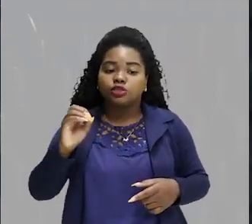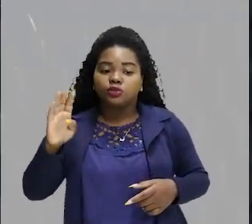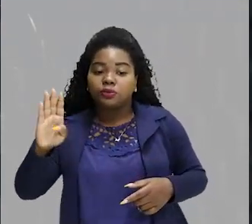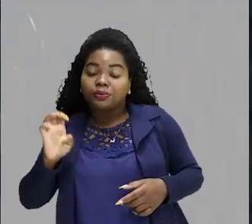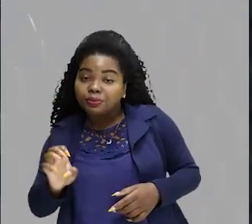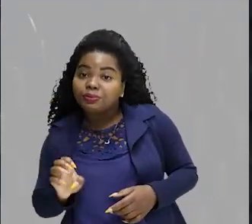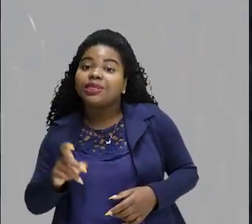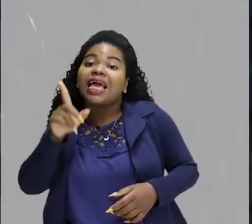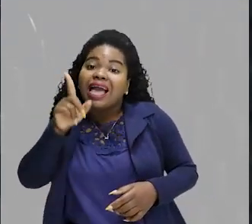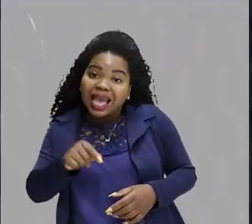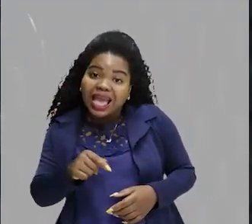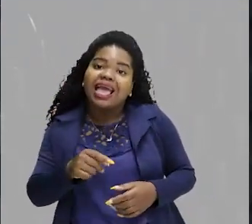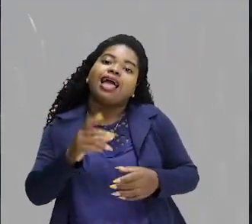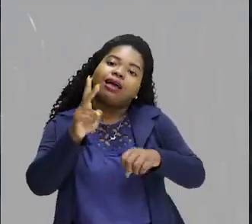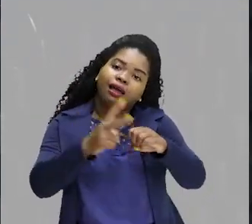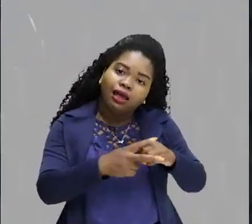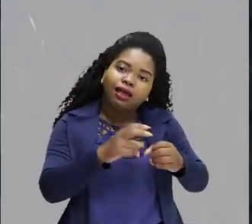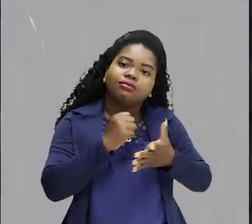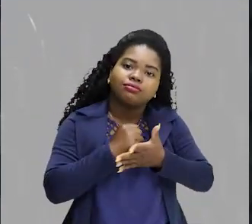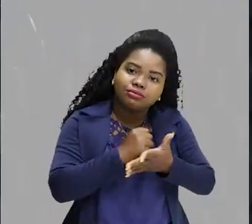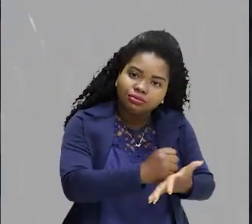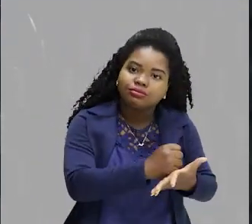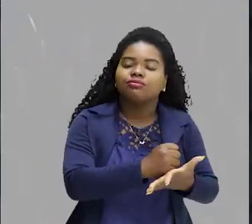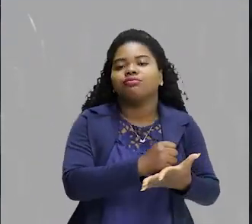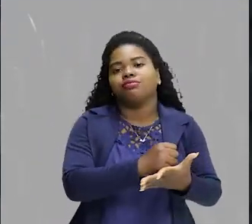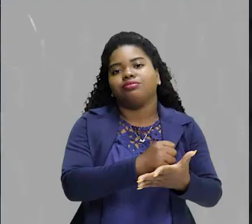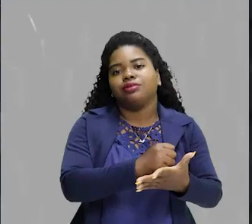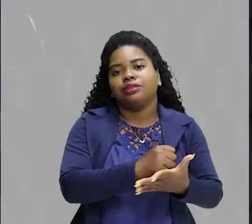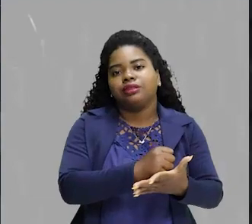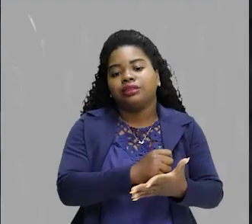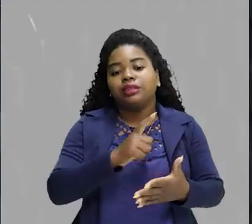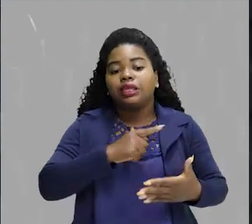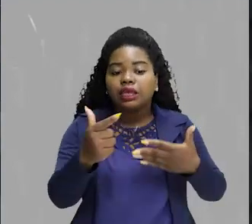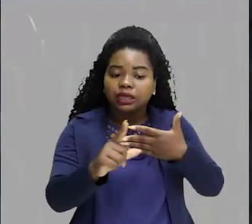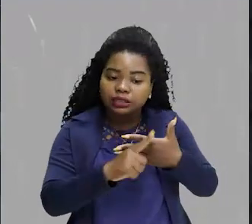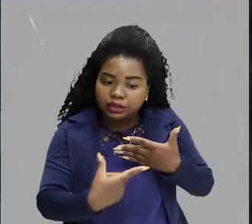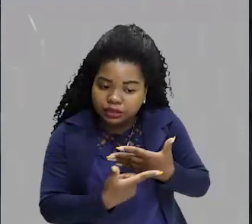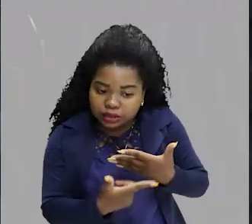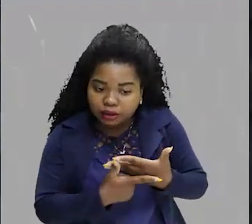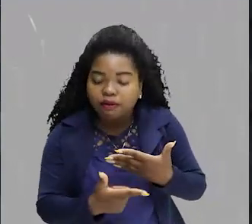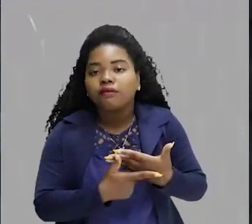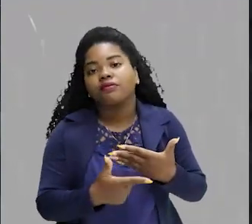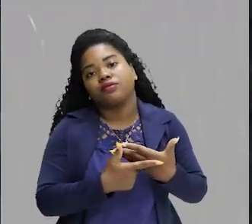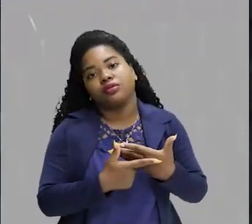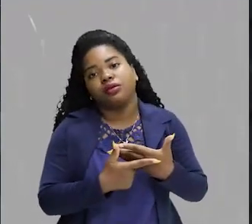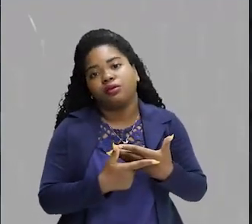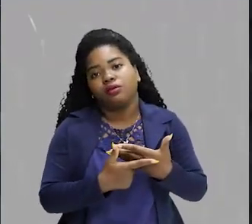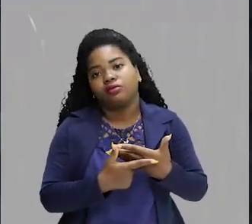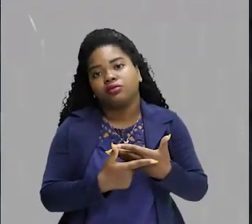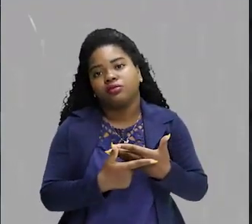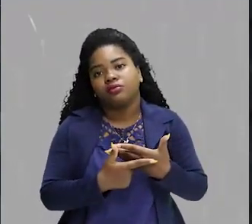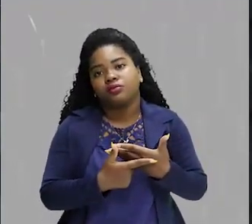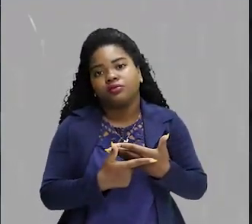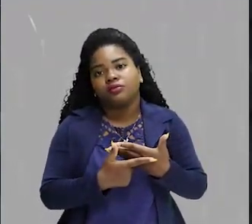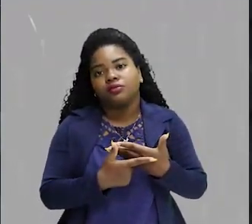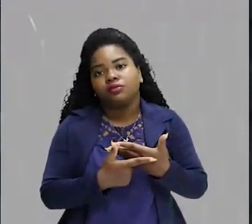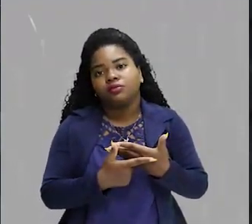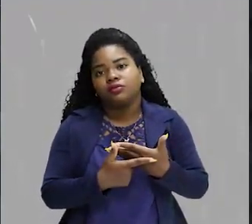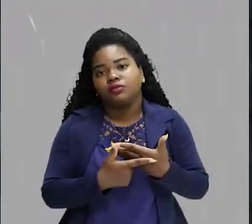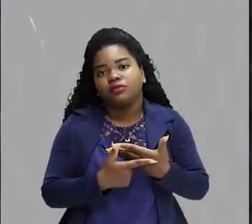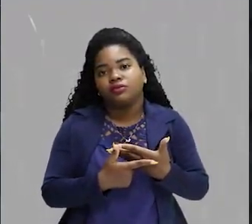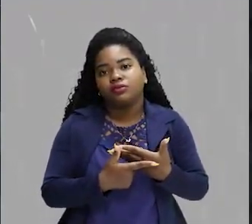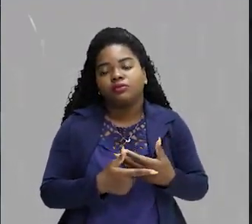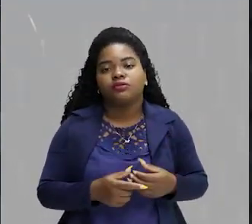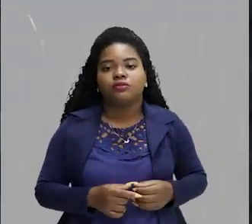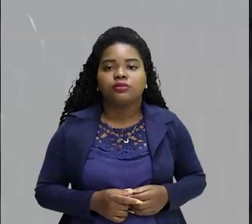já é um verbo auxiliar. Ele já faz esse papel, ele é considerado autônomo, ele é independente. Ele mesmo cria as